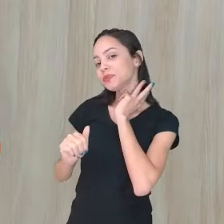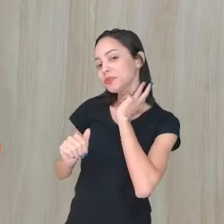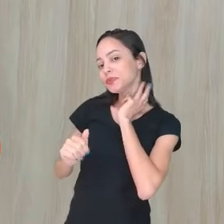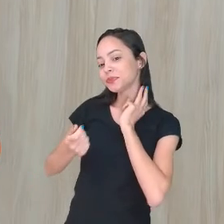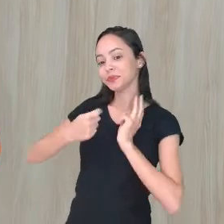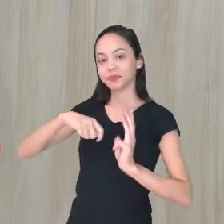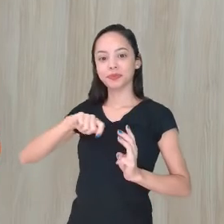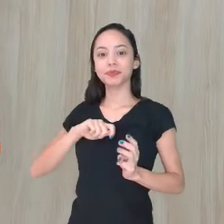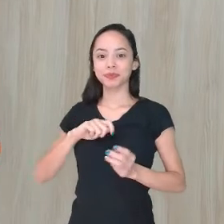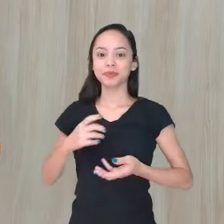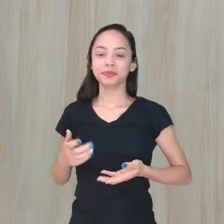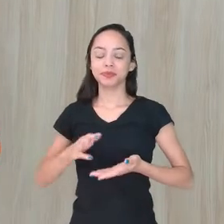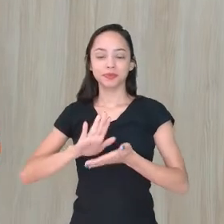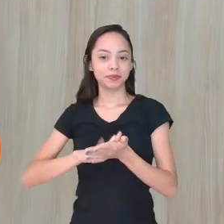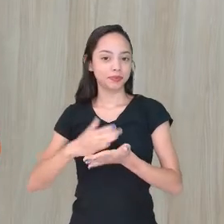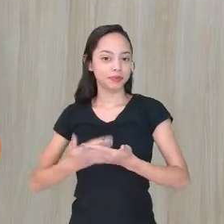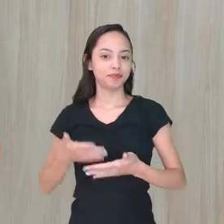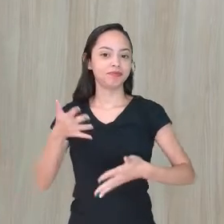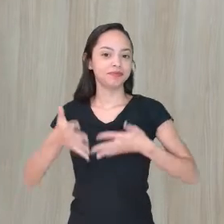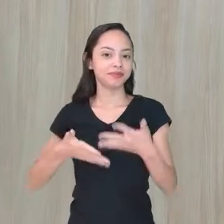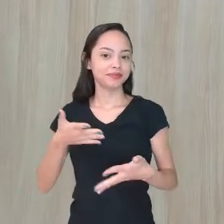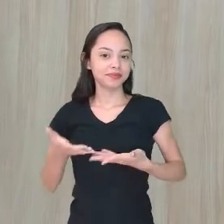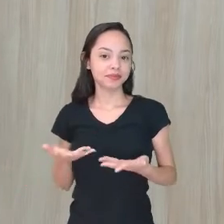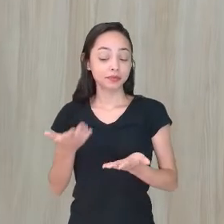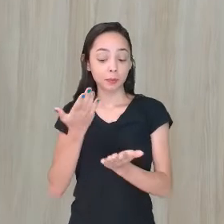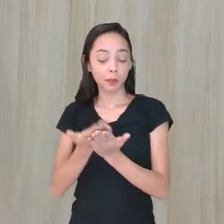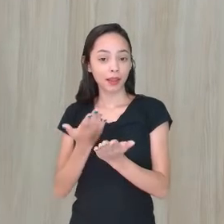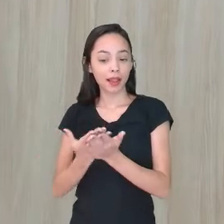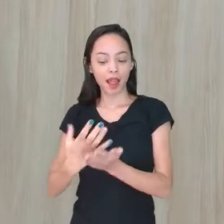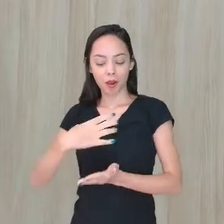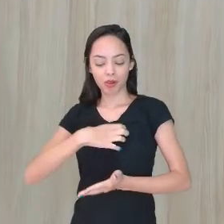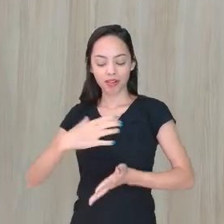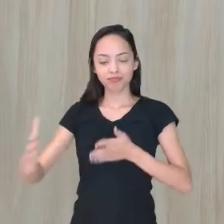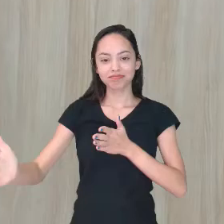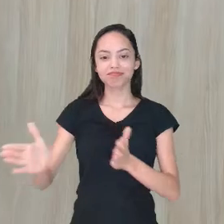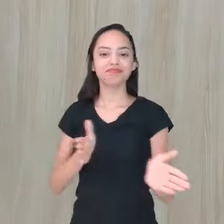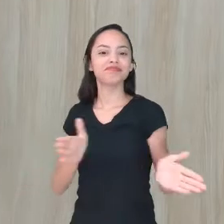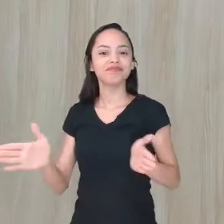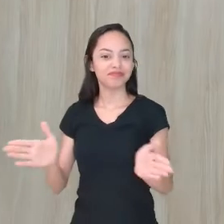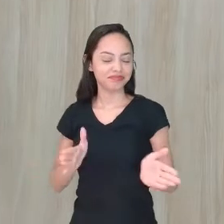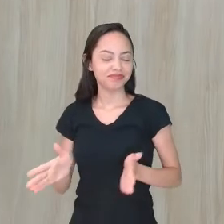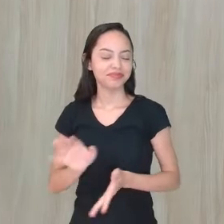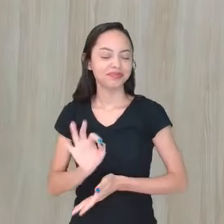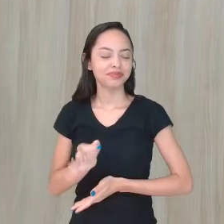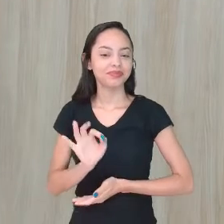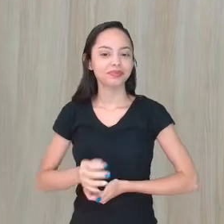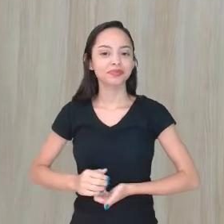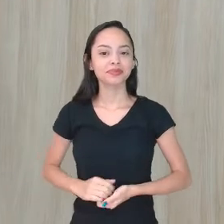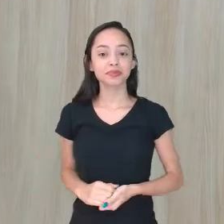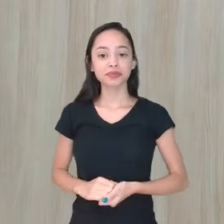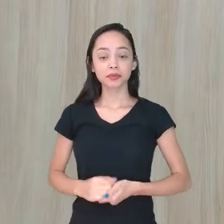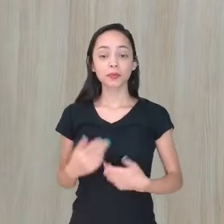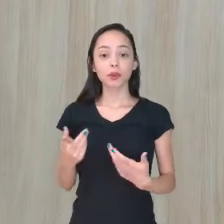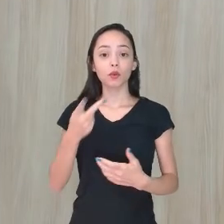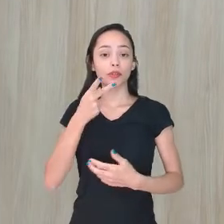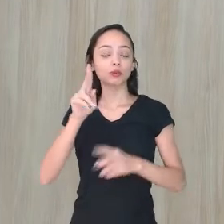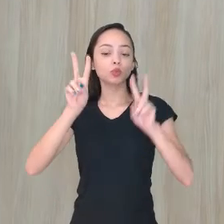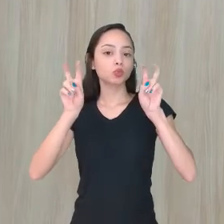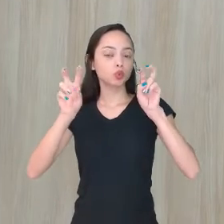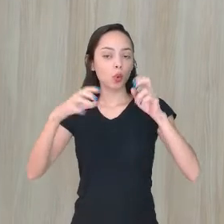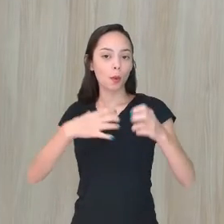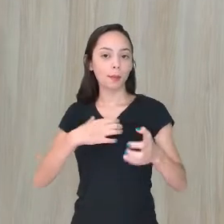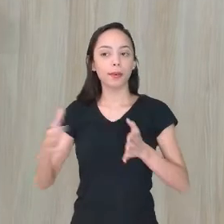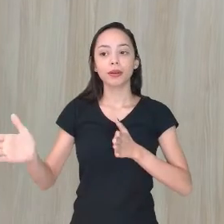para Libras, o que torna a nossa aula muito mais acessível. E falando sobre